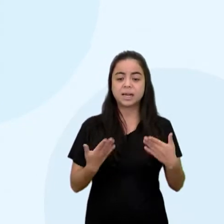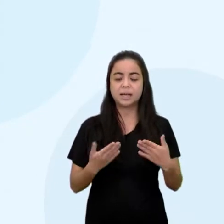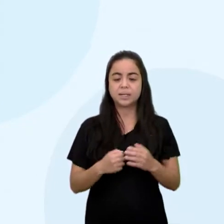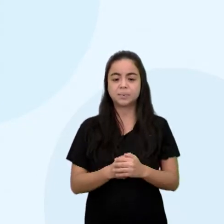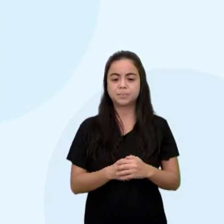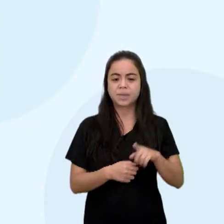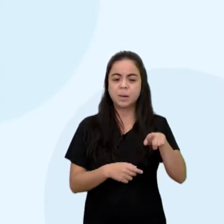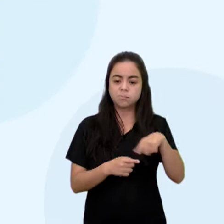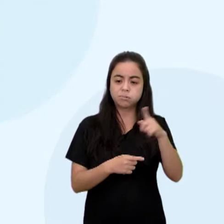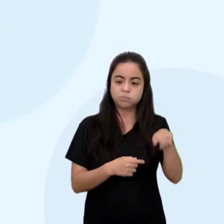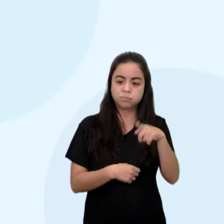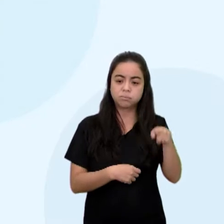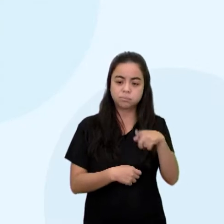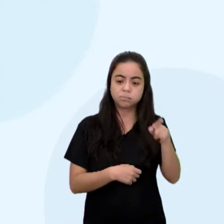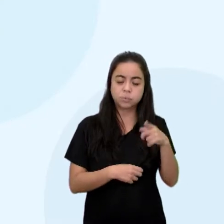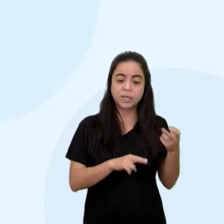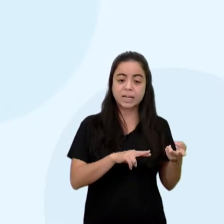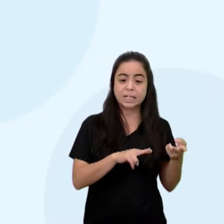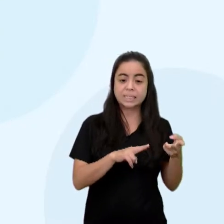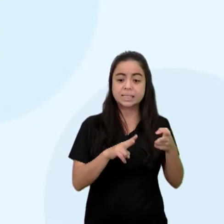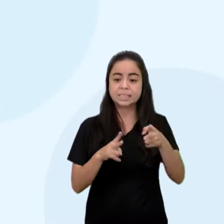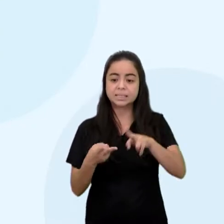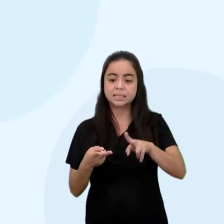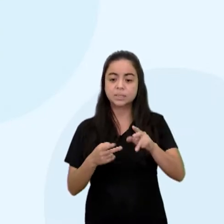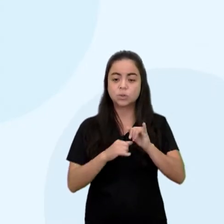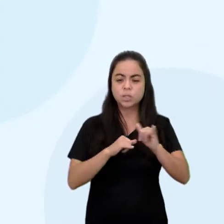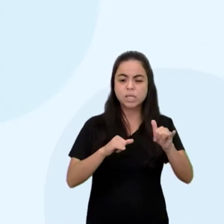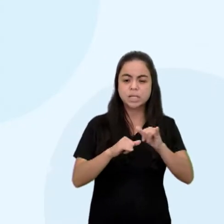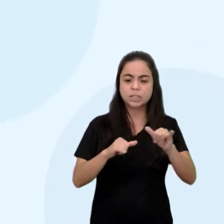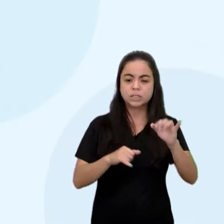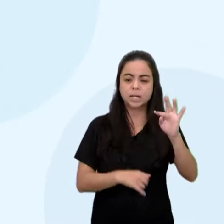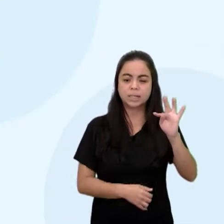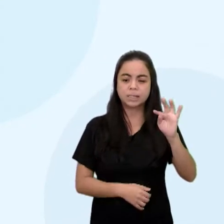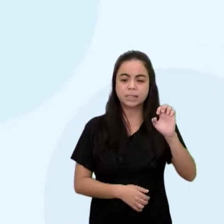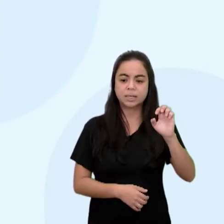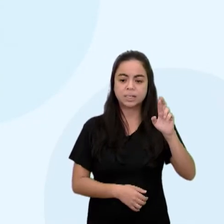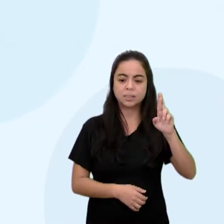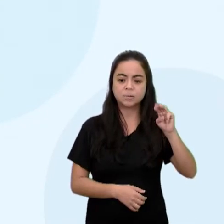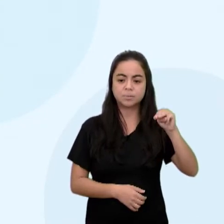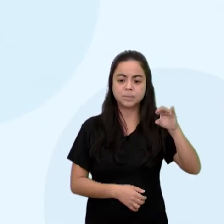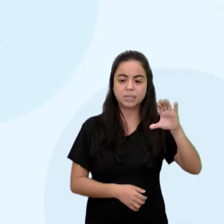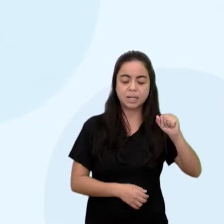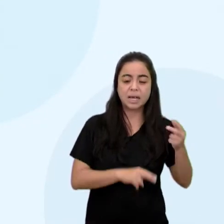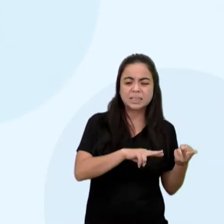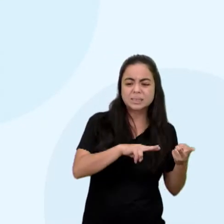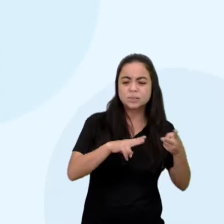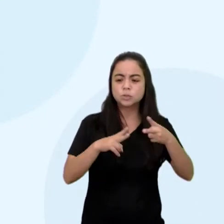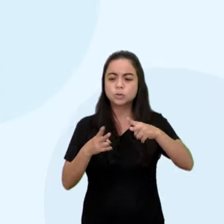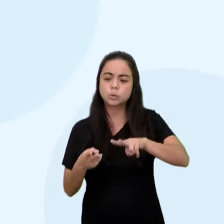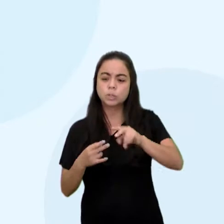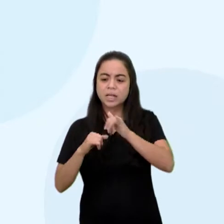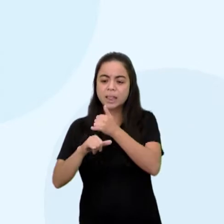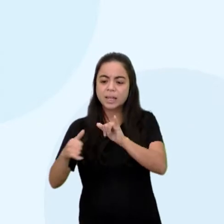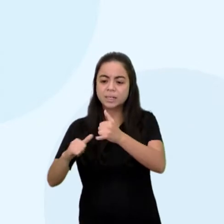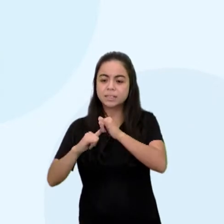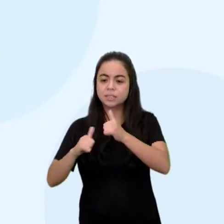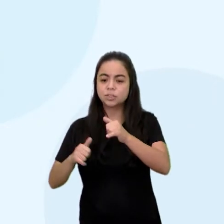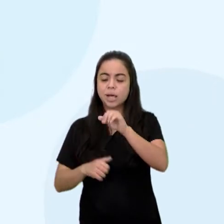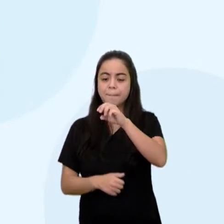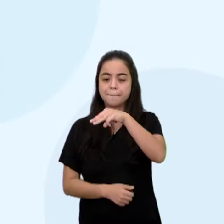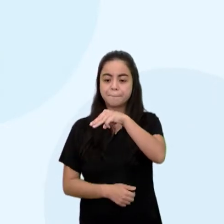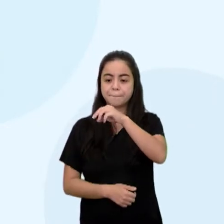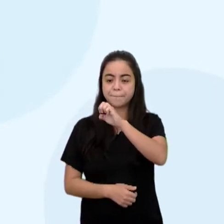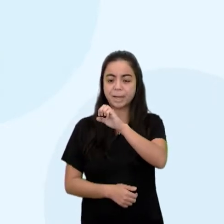então veja a transformação da energia térmica em energia mecânica, neste caso, né? Veja que eu anotei